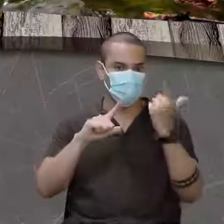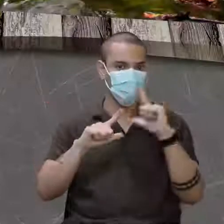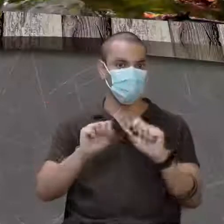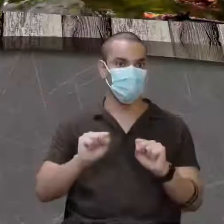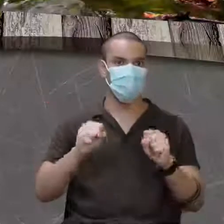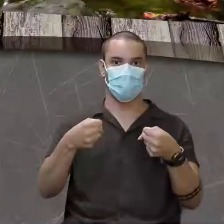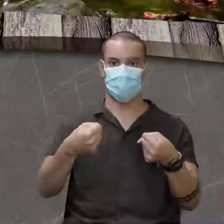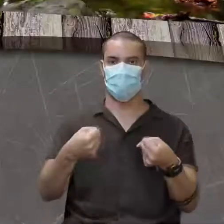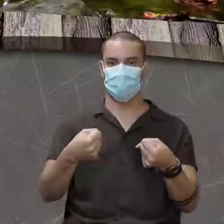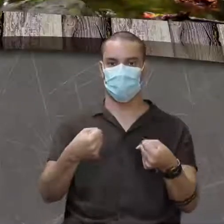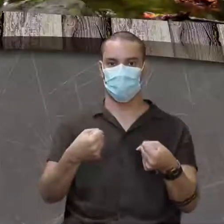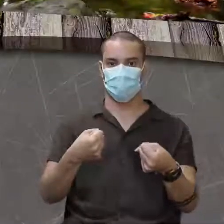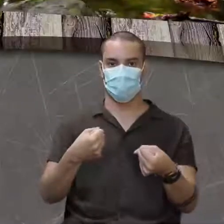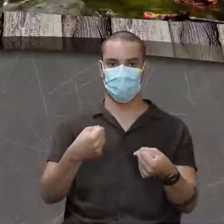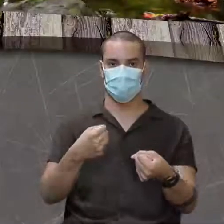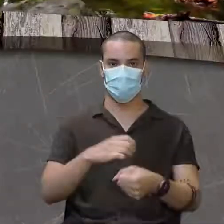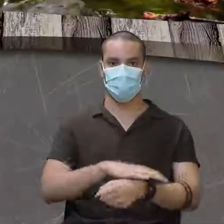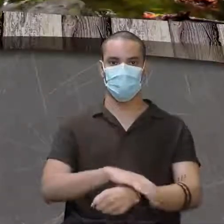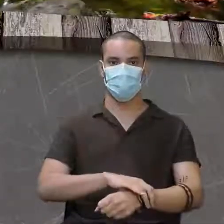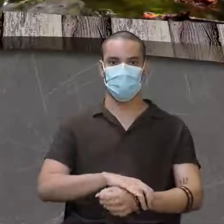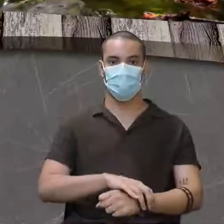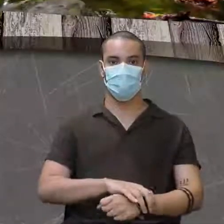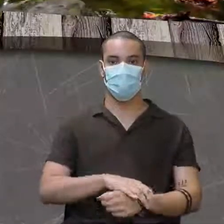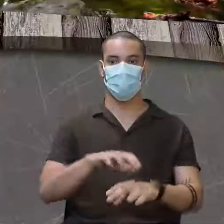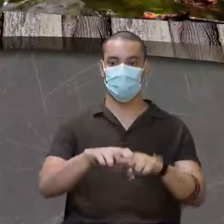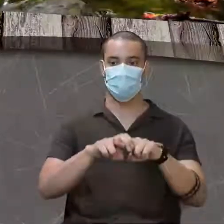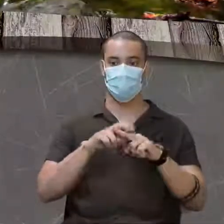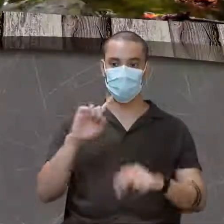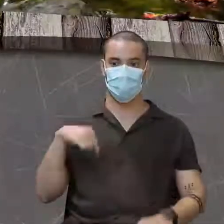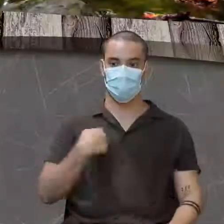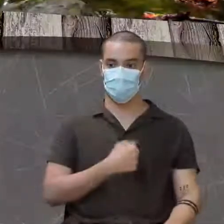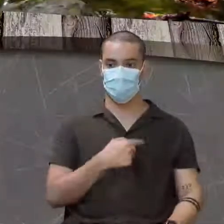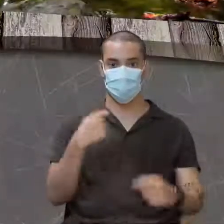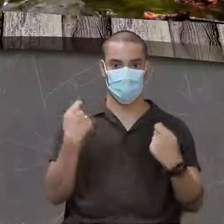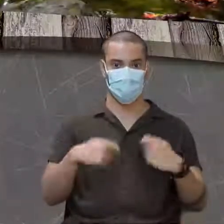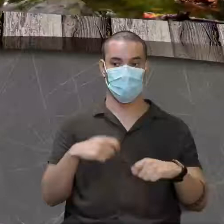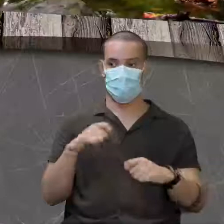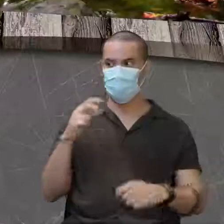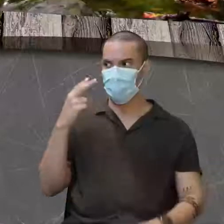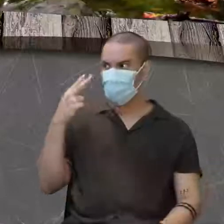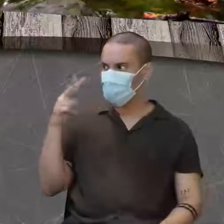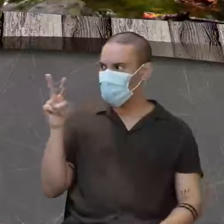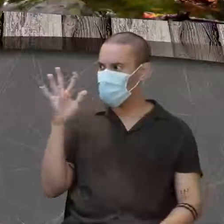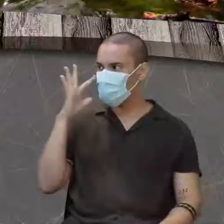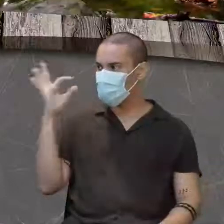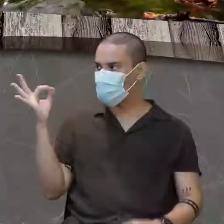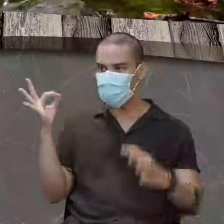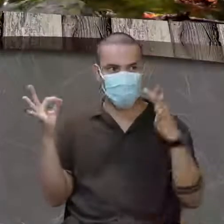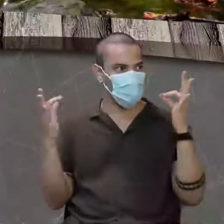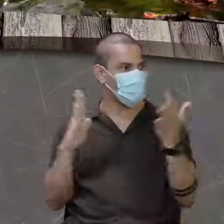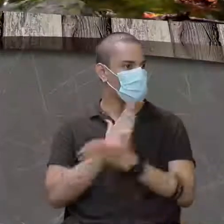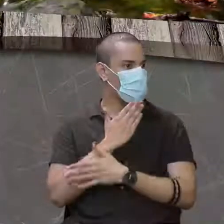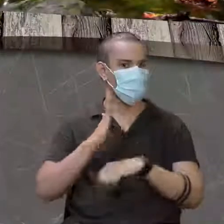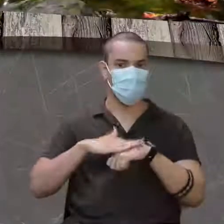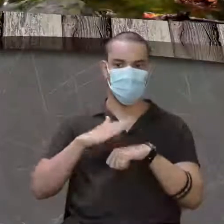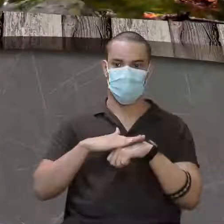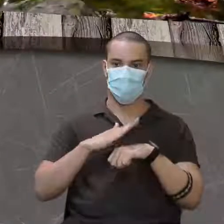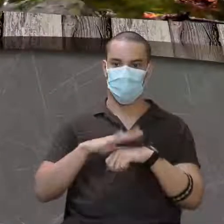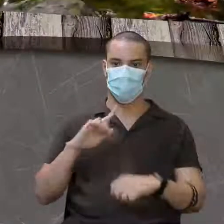ali. E a gente precisa olhar muito a natureza para prestar atenção, às vezes, em algumas atitudes